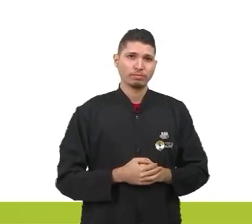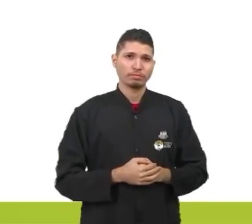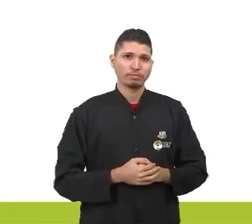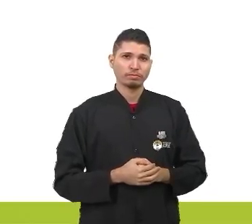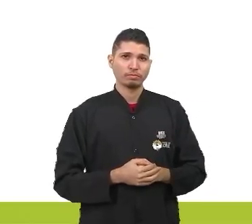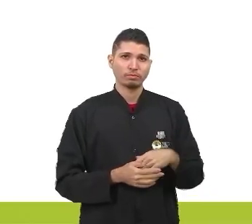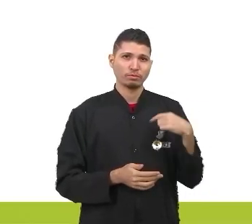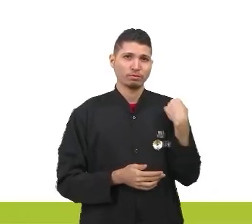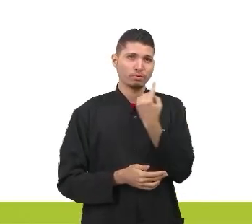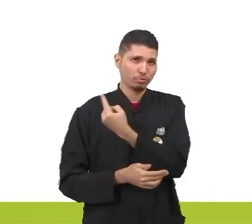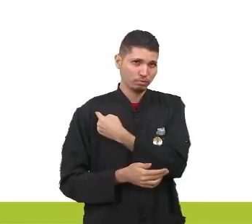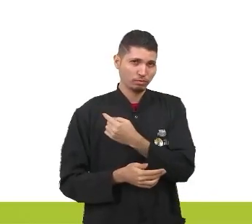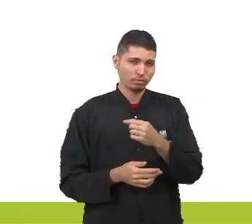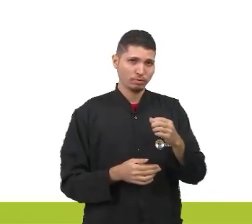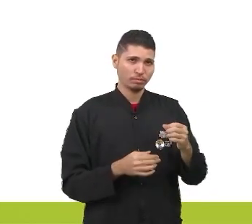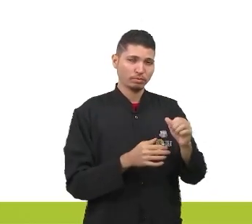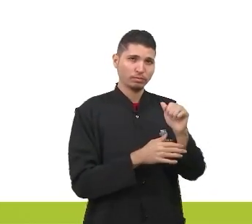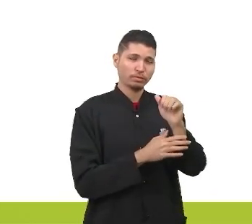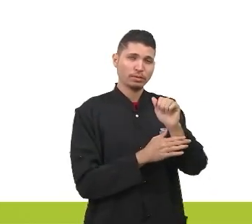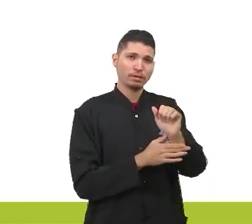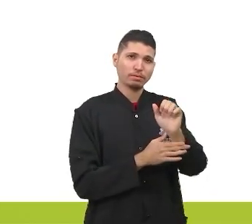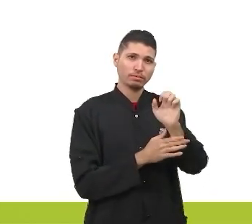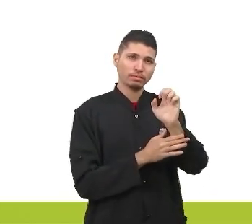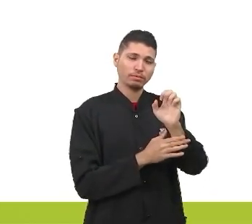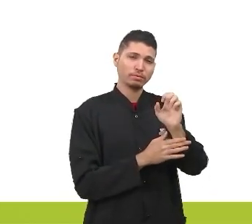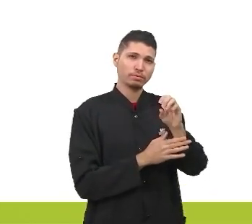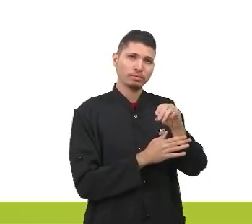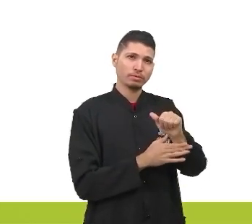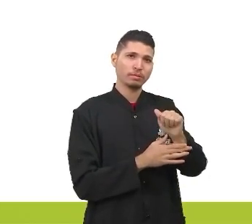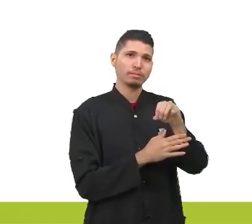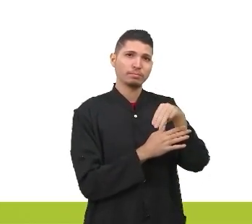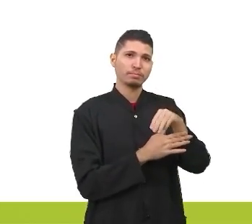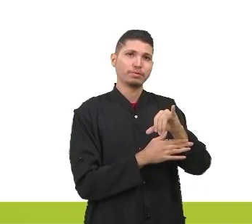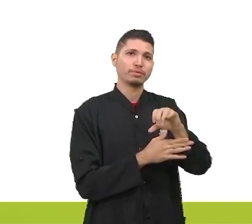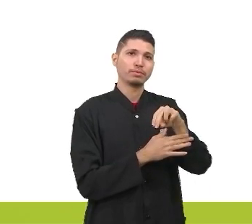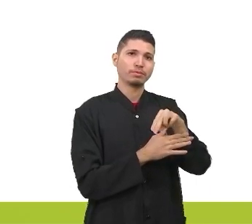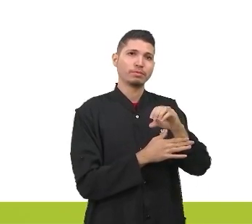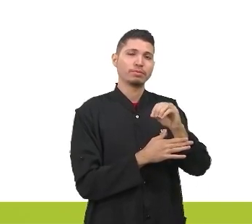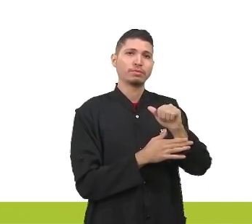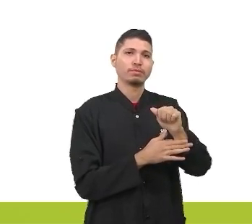essenciais. Ok? Legal. Vamos voltar para a questão? Vamos voltar para a questão.